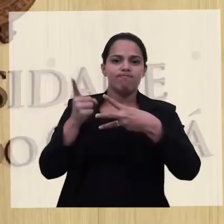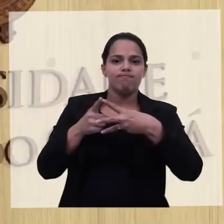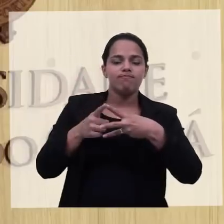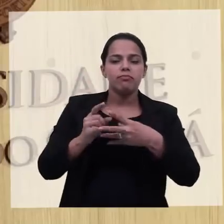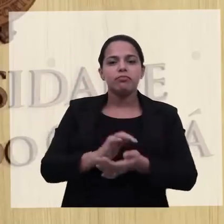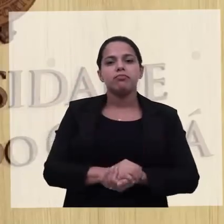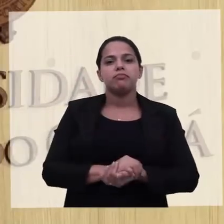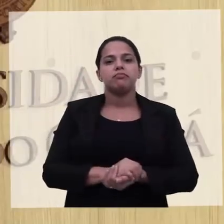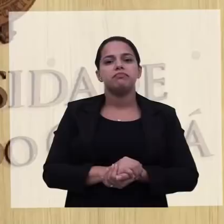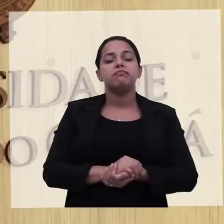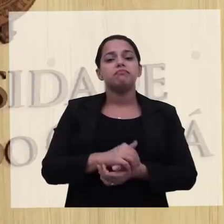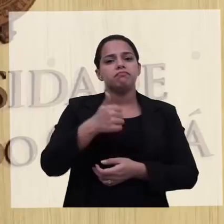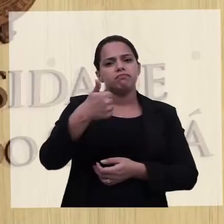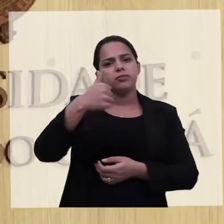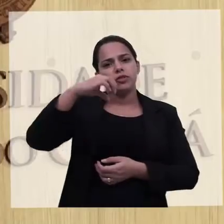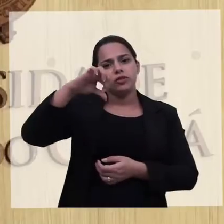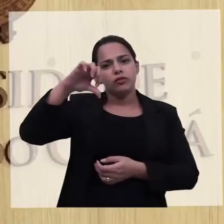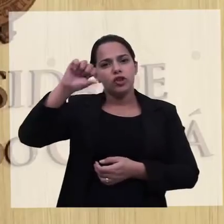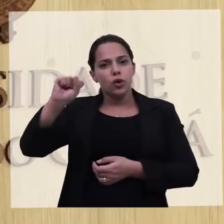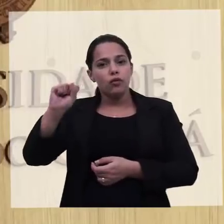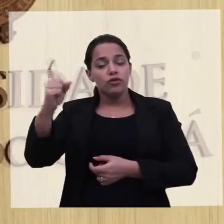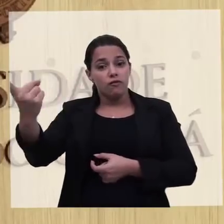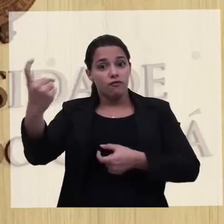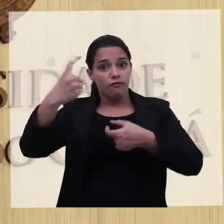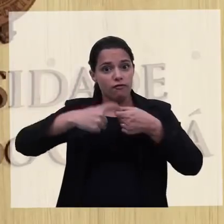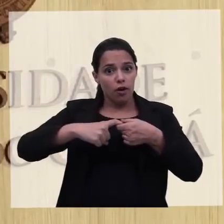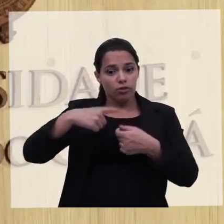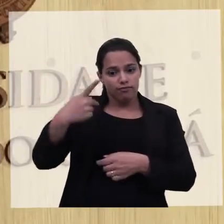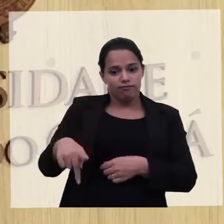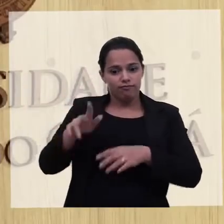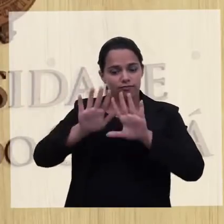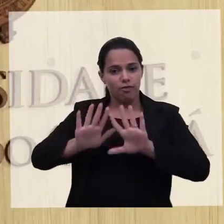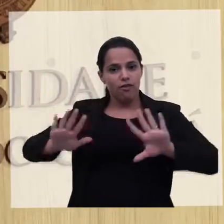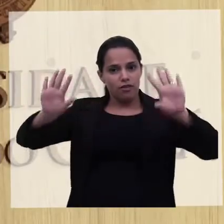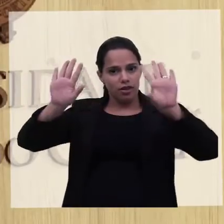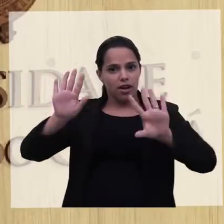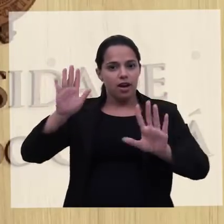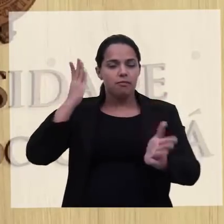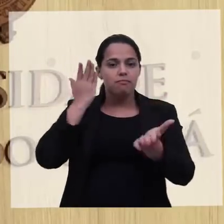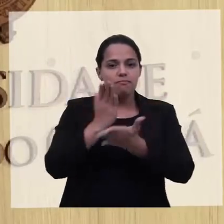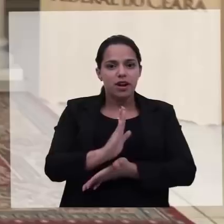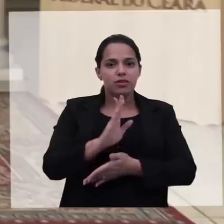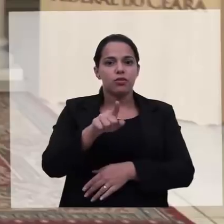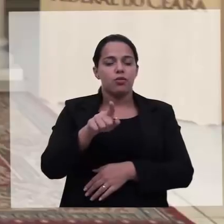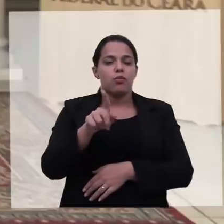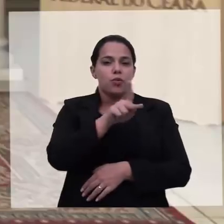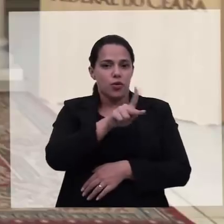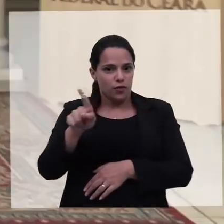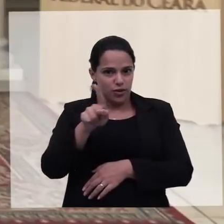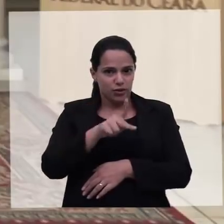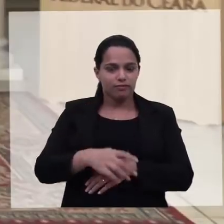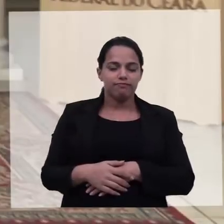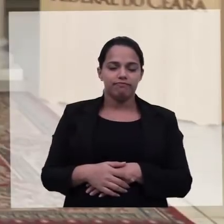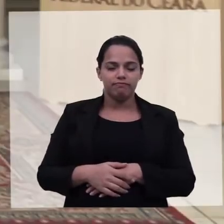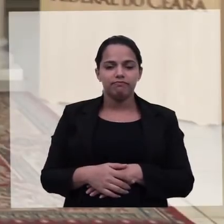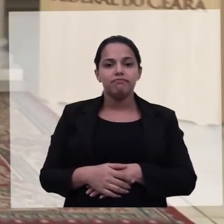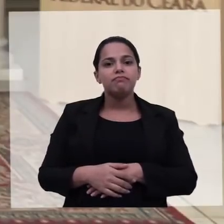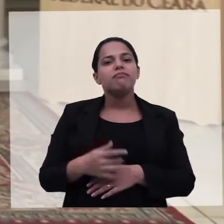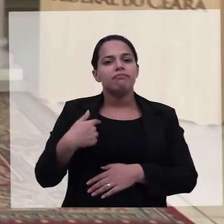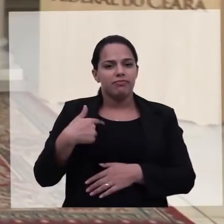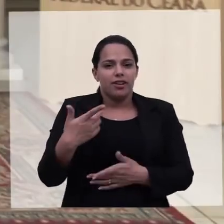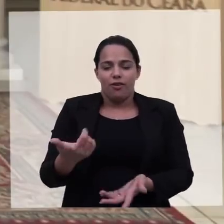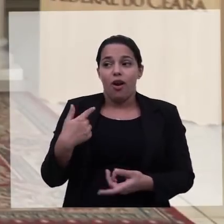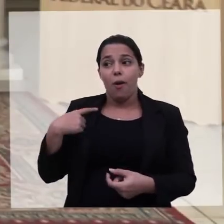Professora, e em 98 a senhora retorna aqui para a UFC como professora. Como foi esse processo? Olha, eu voltei ainda